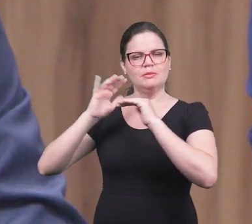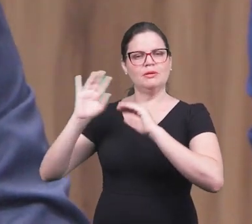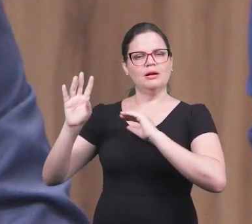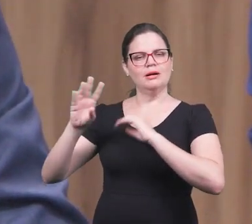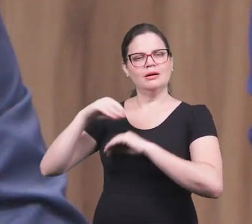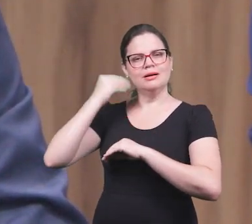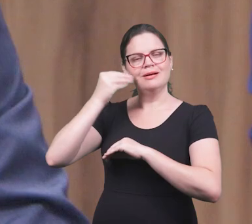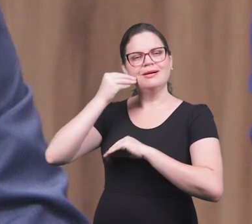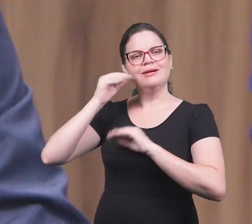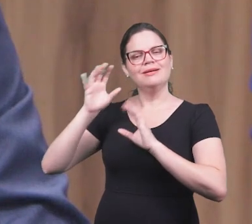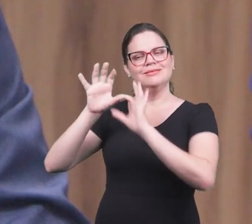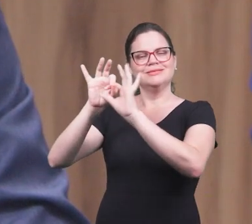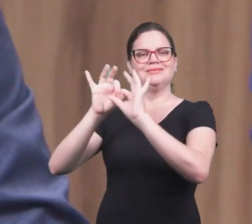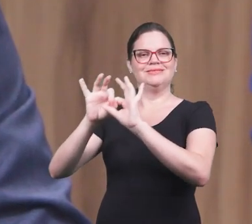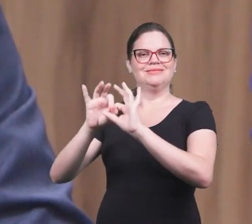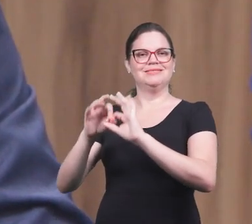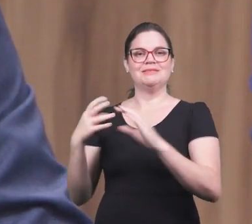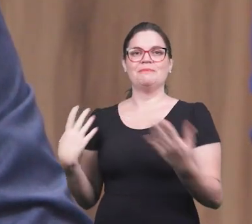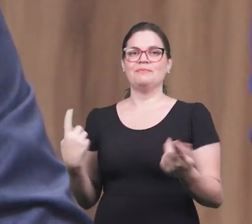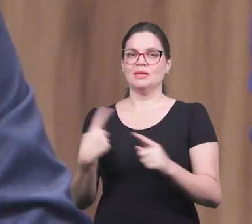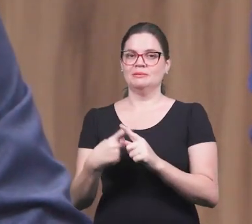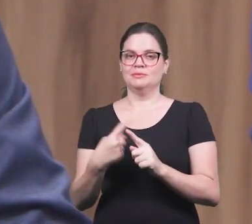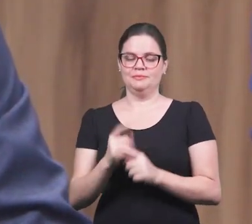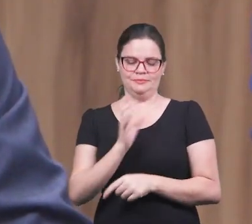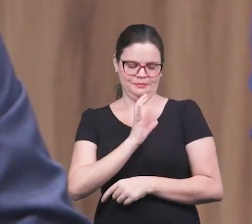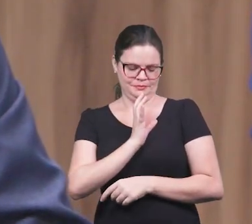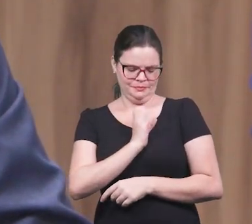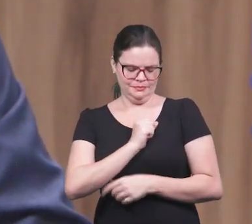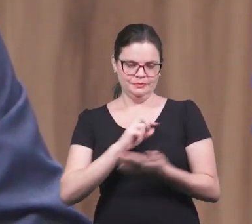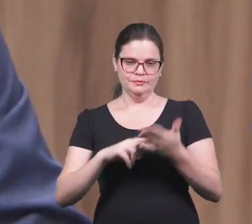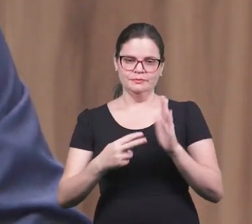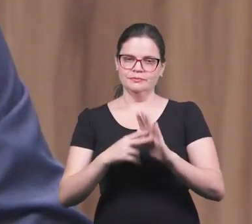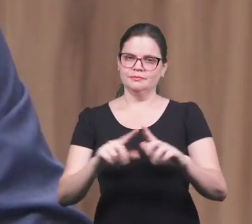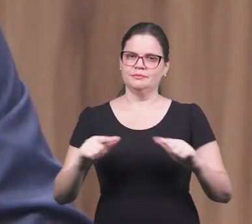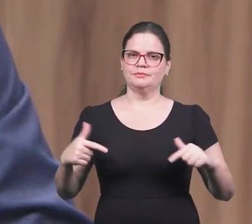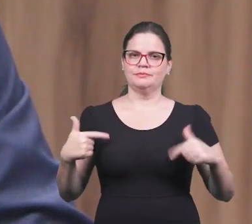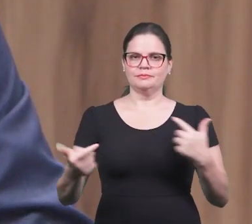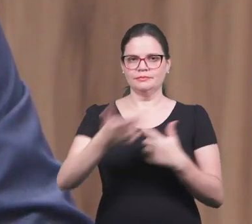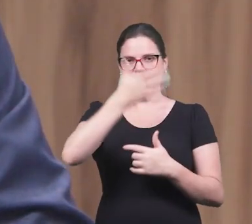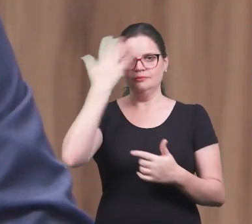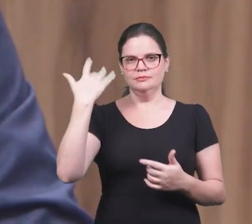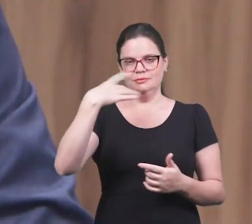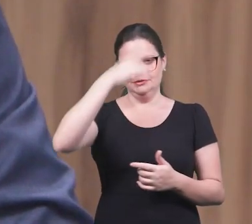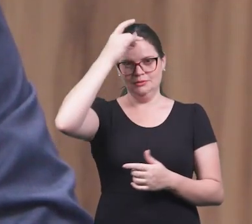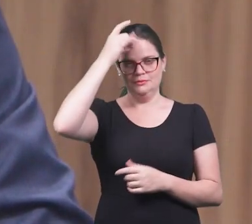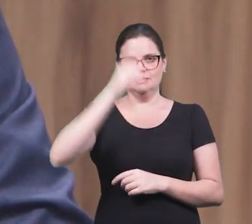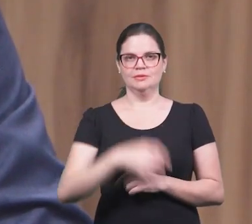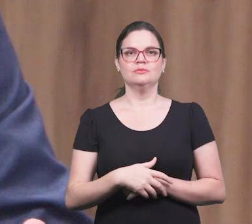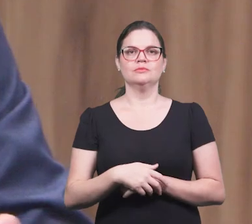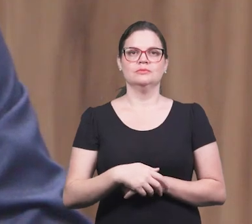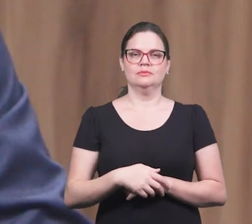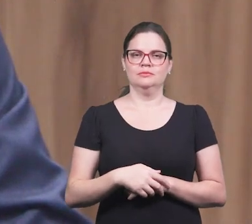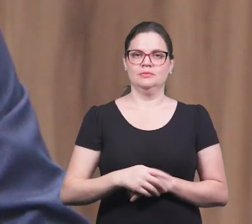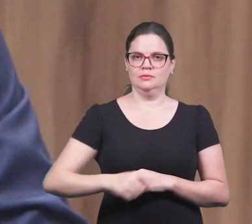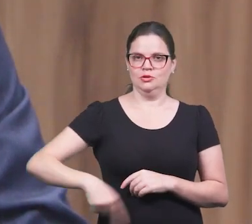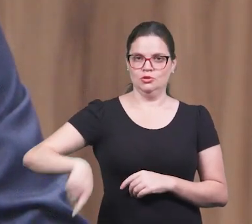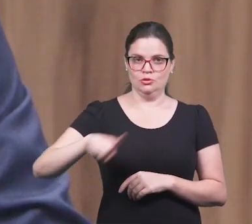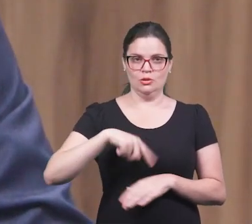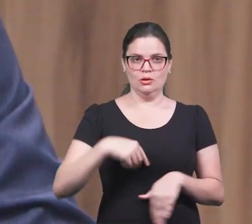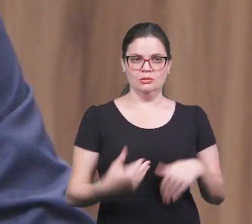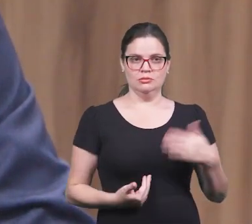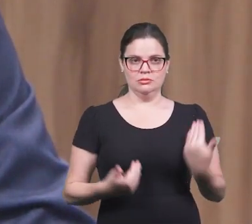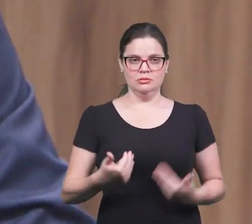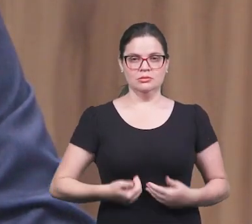expressão bíblica de amor fala de uma operação do Espírito Santo. A igreja, ela